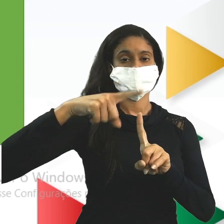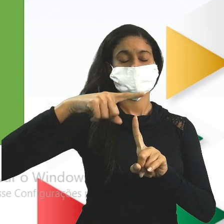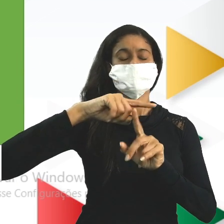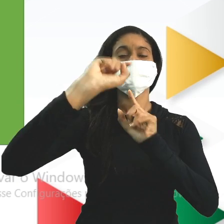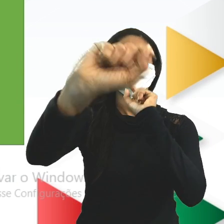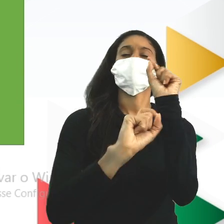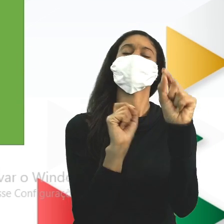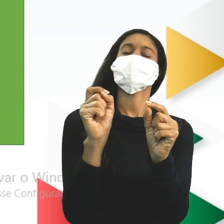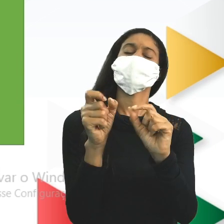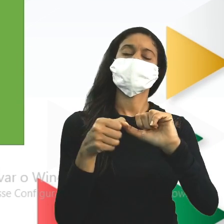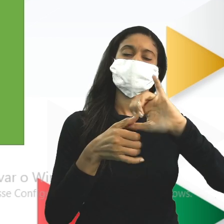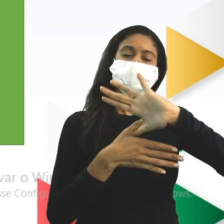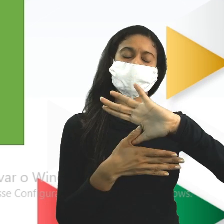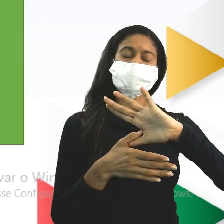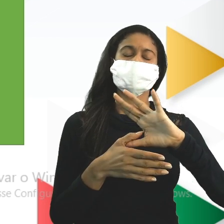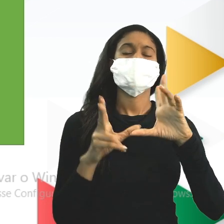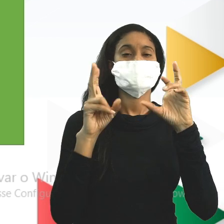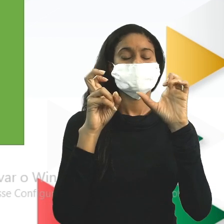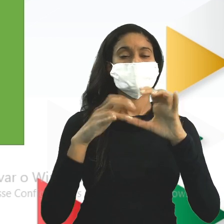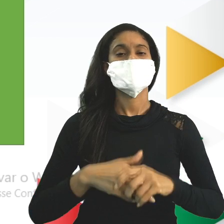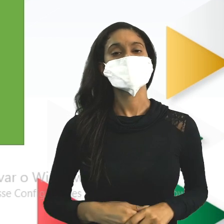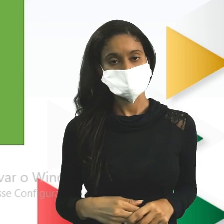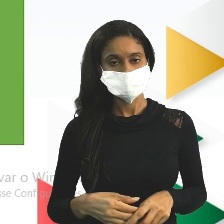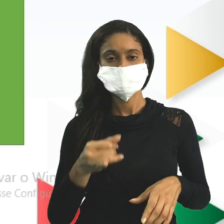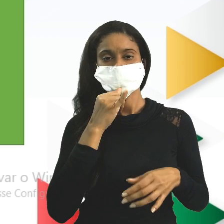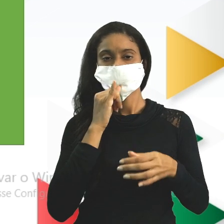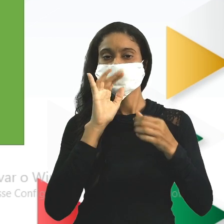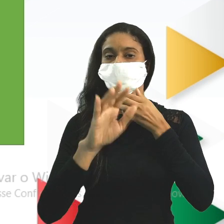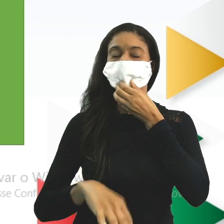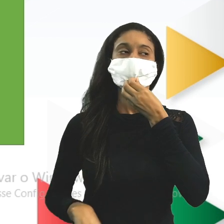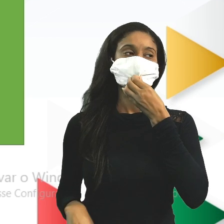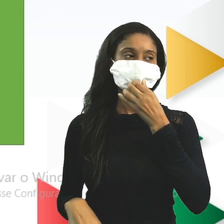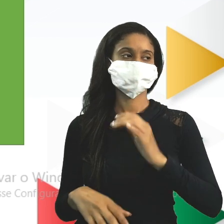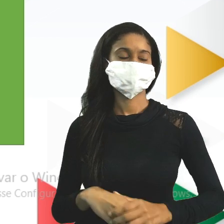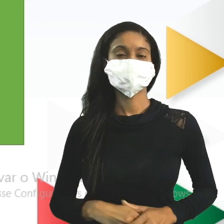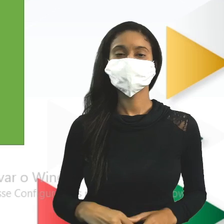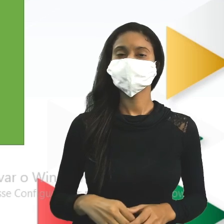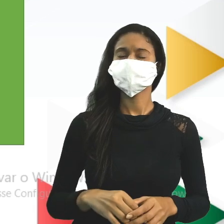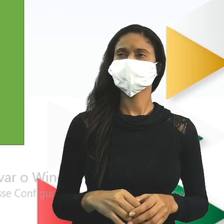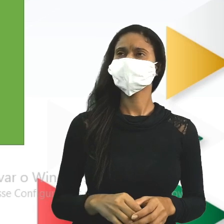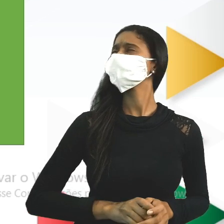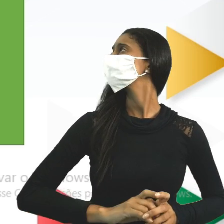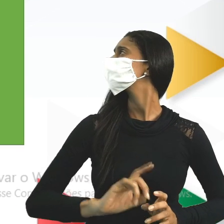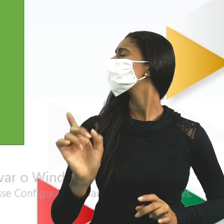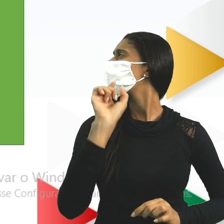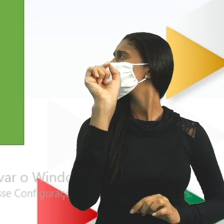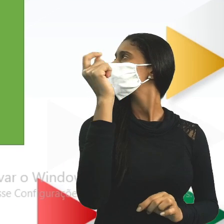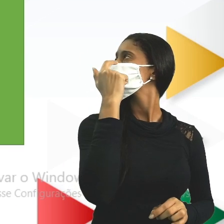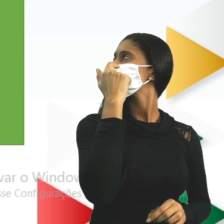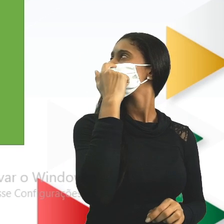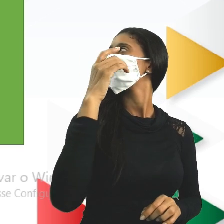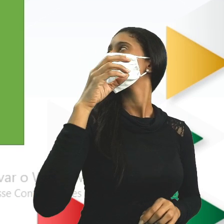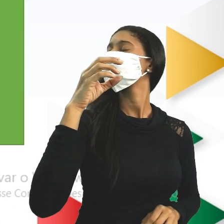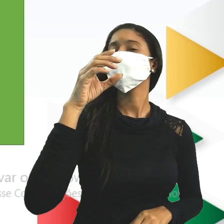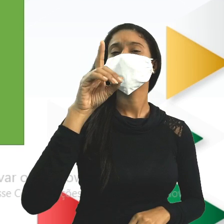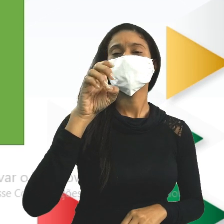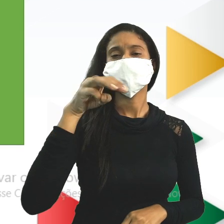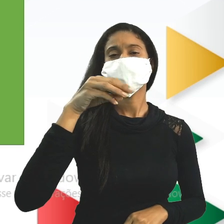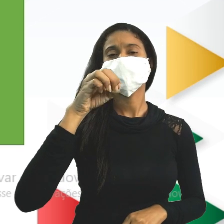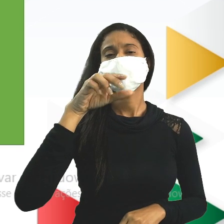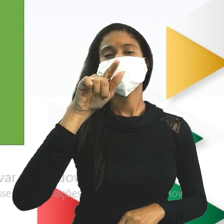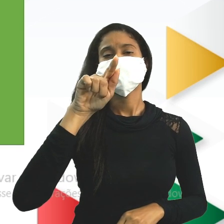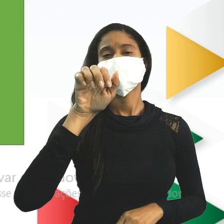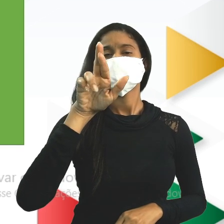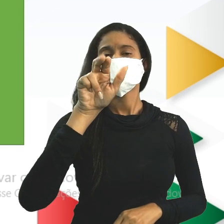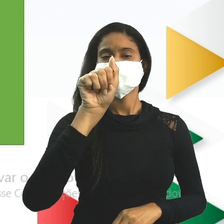Tema, o mapa por tema. Por exemplo, online, o demográfico, o